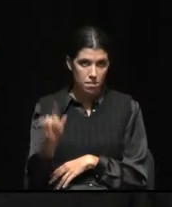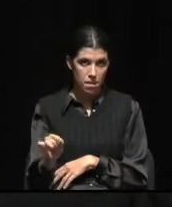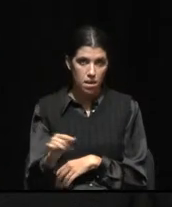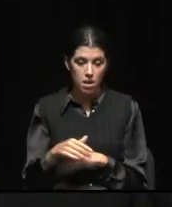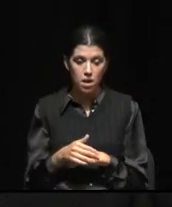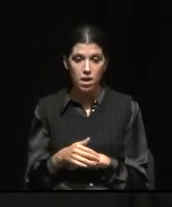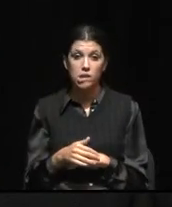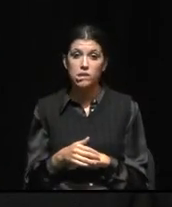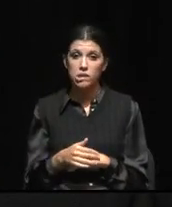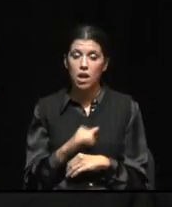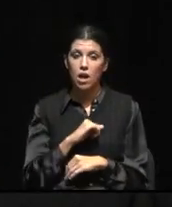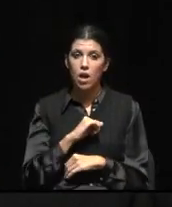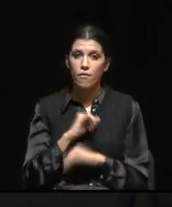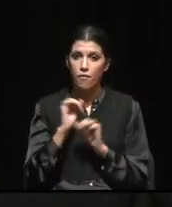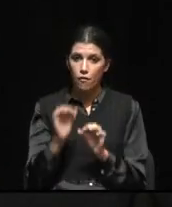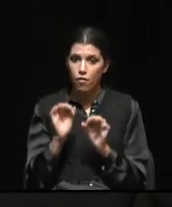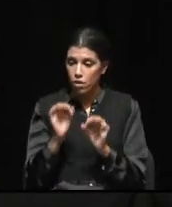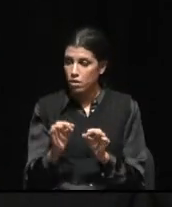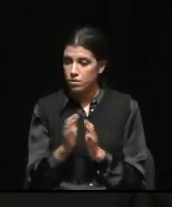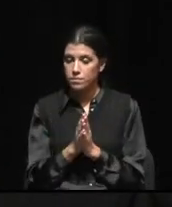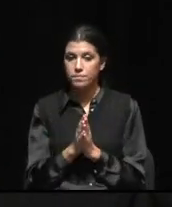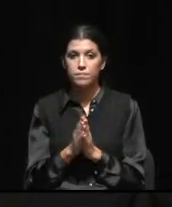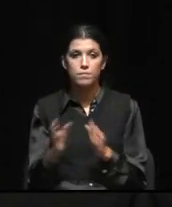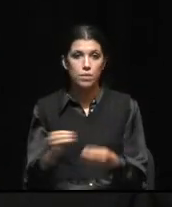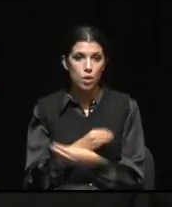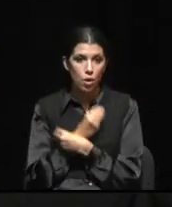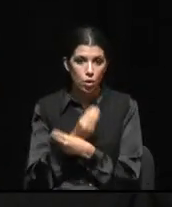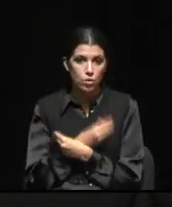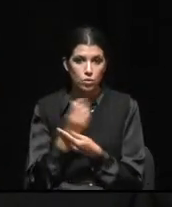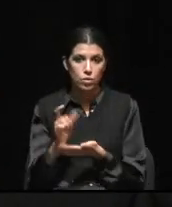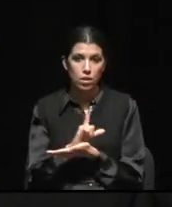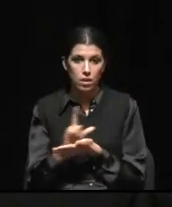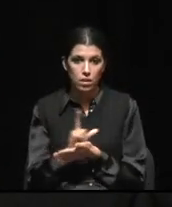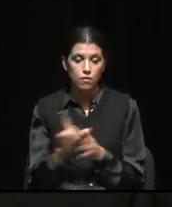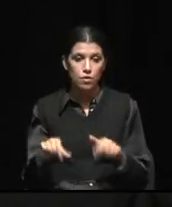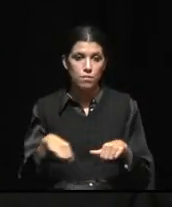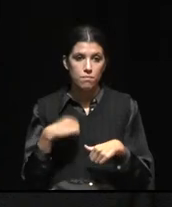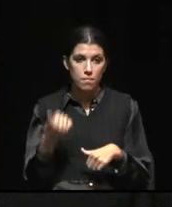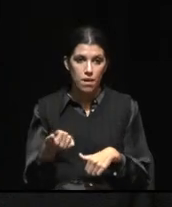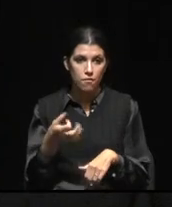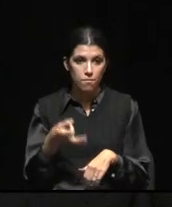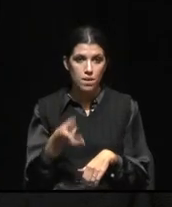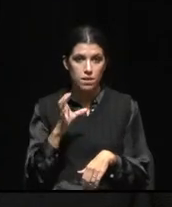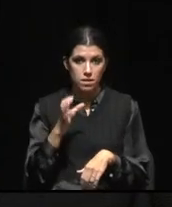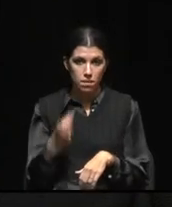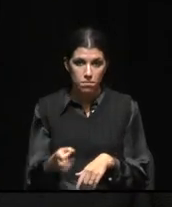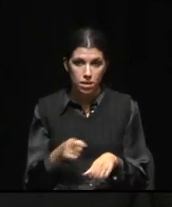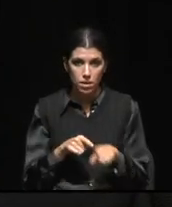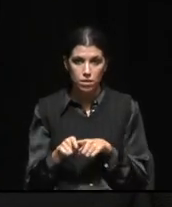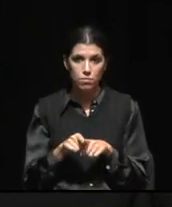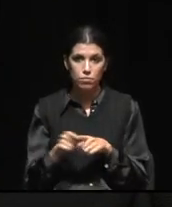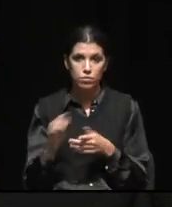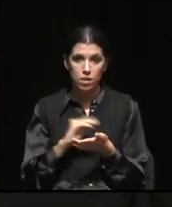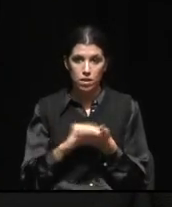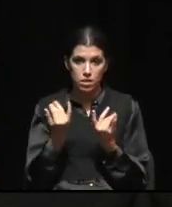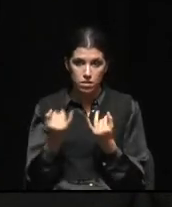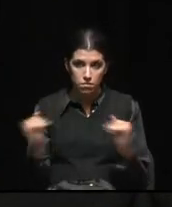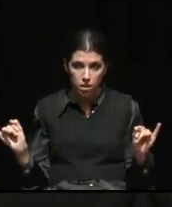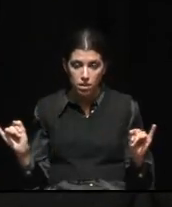ipan quem vota a favor bloco livre pev PCP deputados não